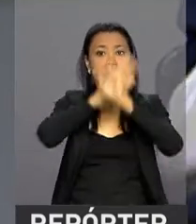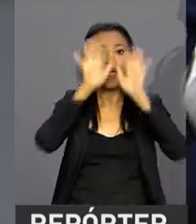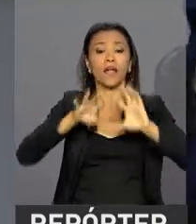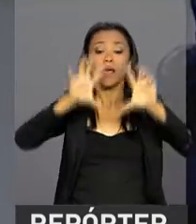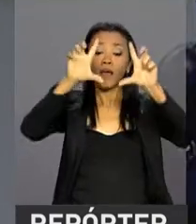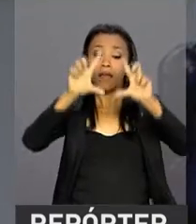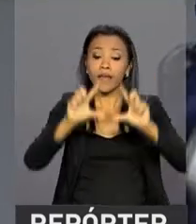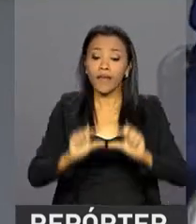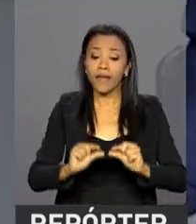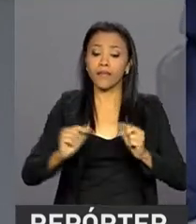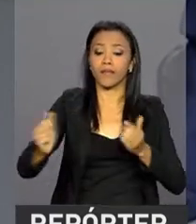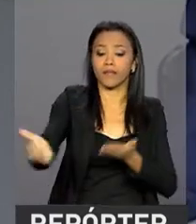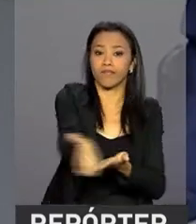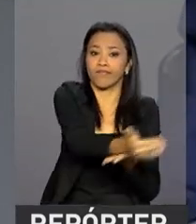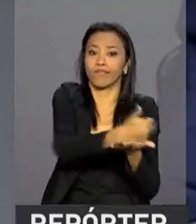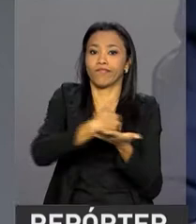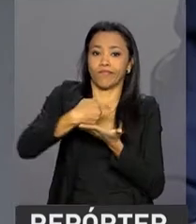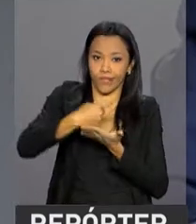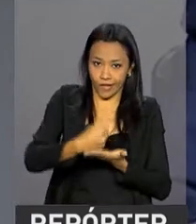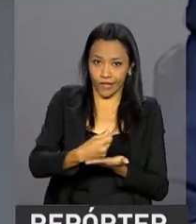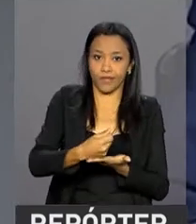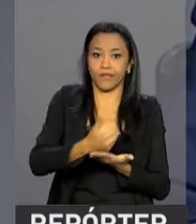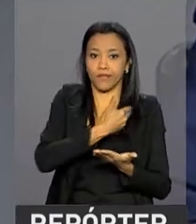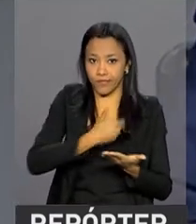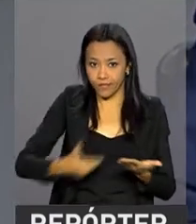da arrecadação como resultado